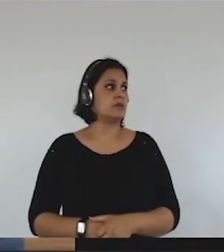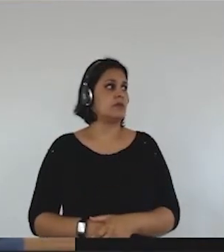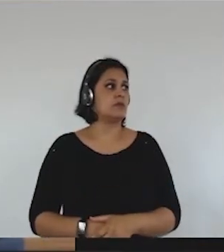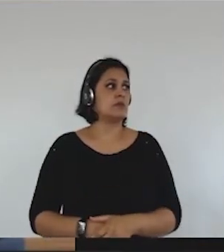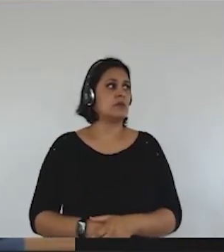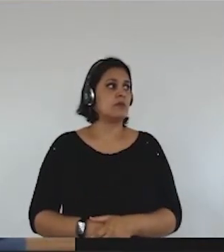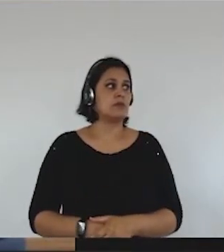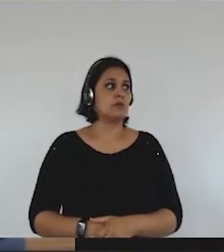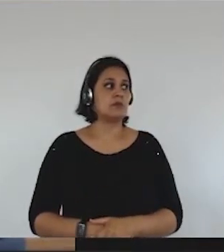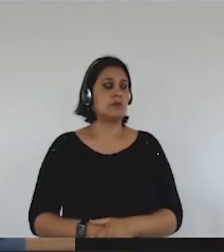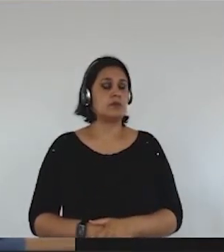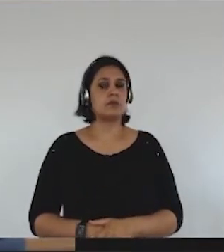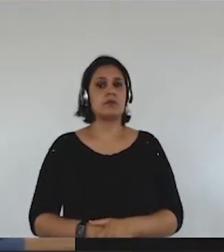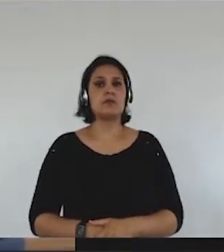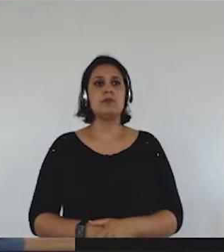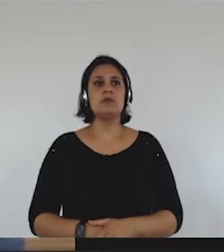eu